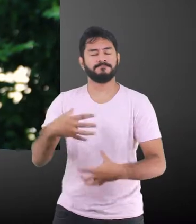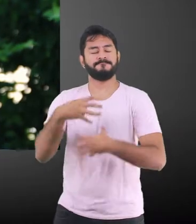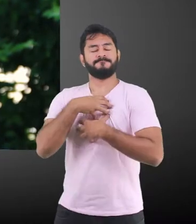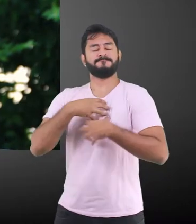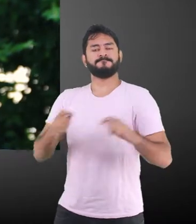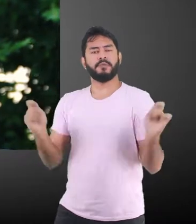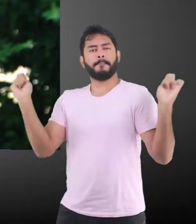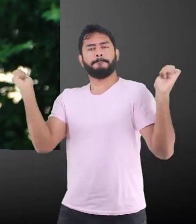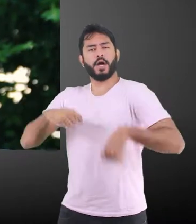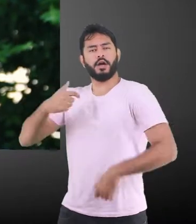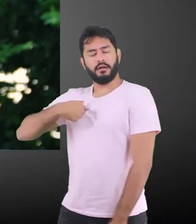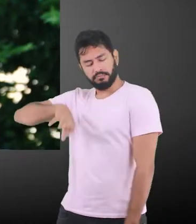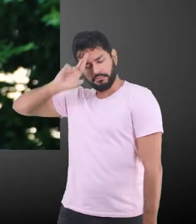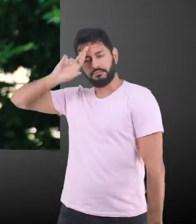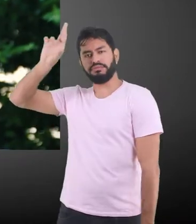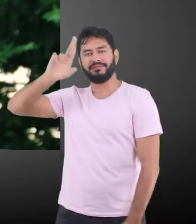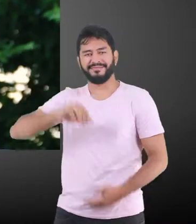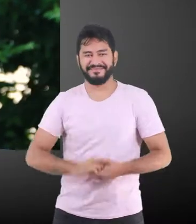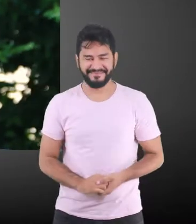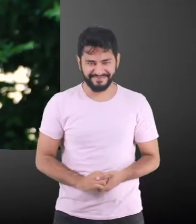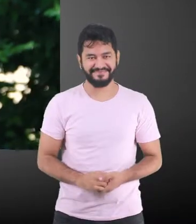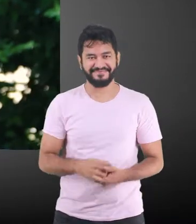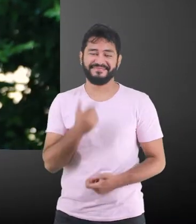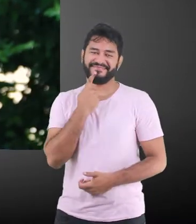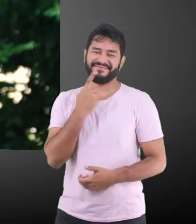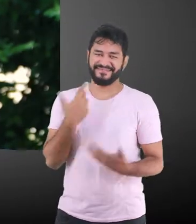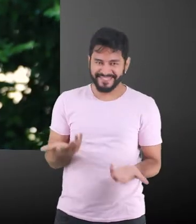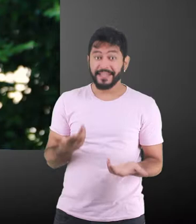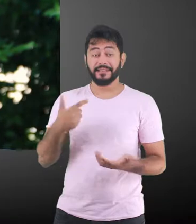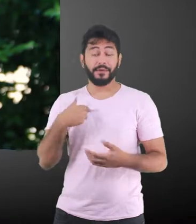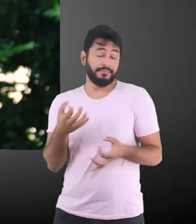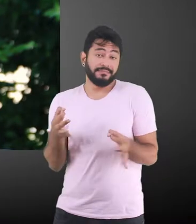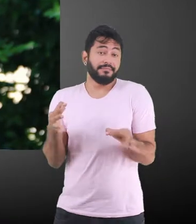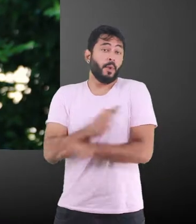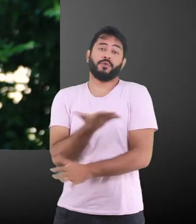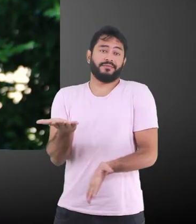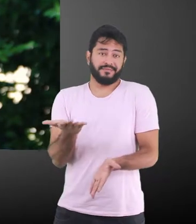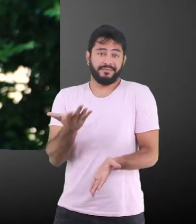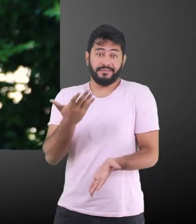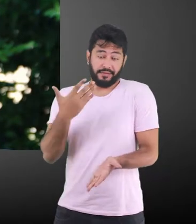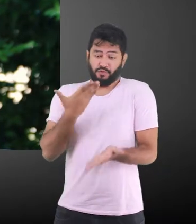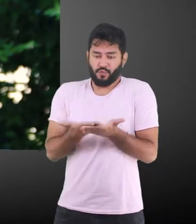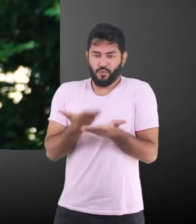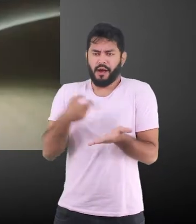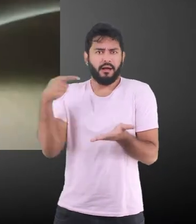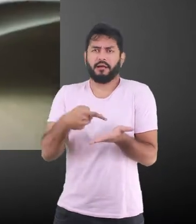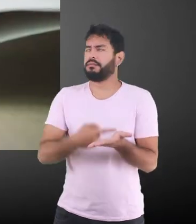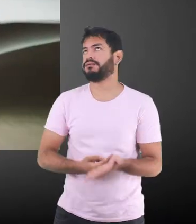mais a dona do negócio, né? Aí pronto. Pra mim, estudar é muito bom, porque